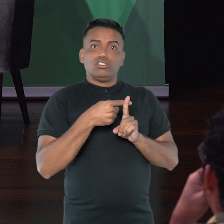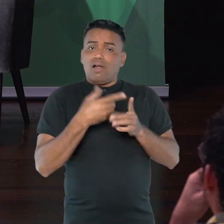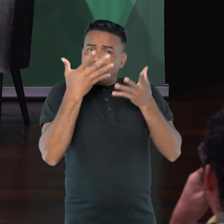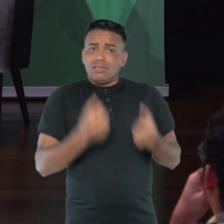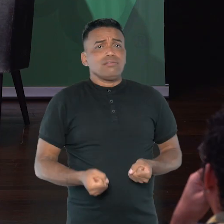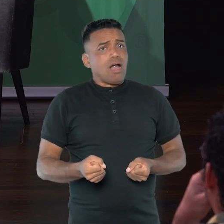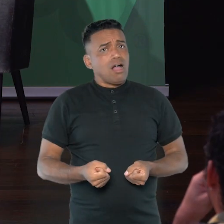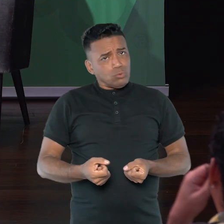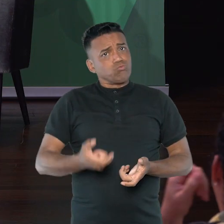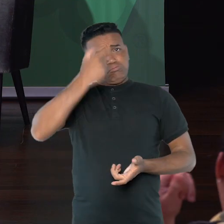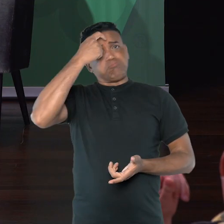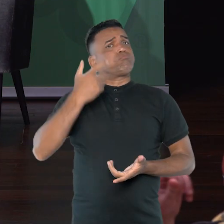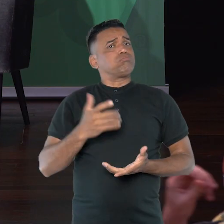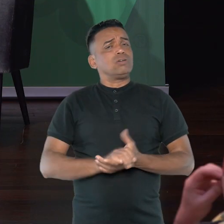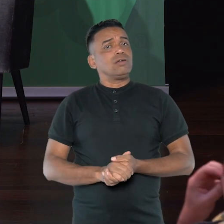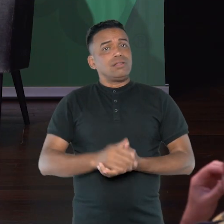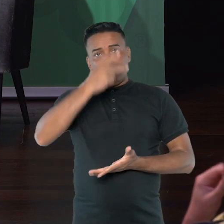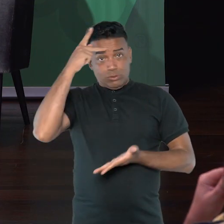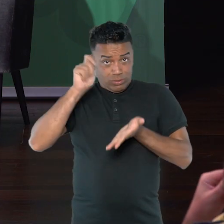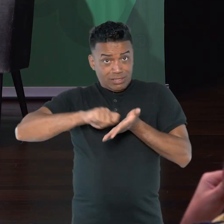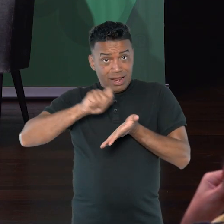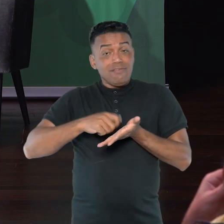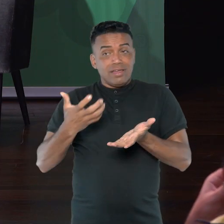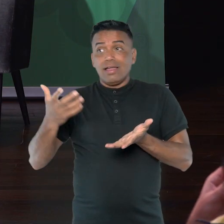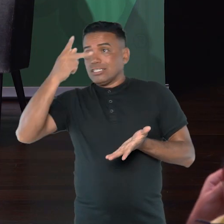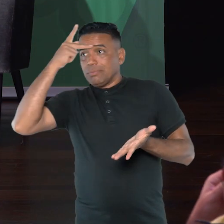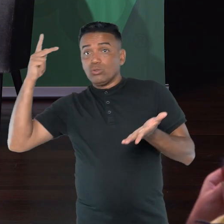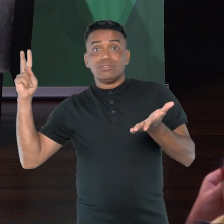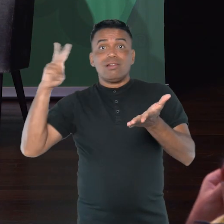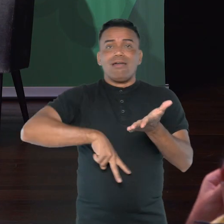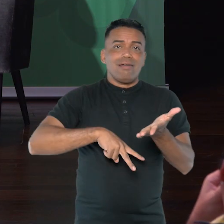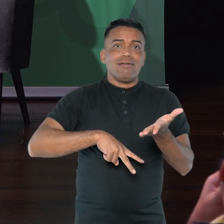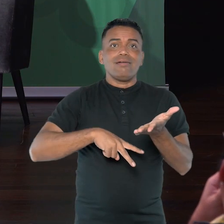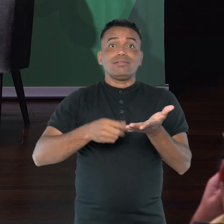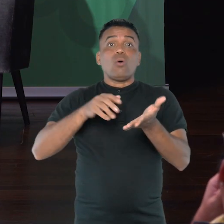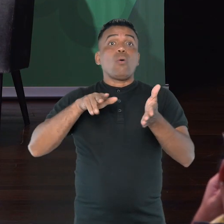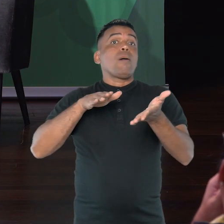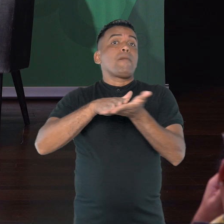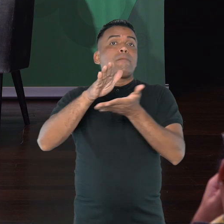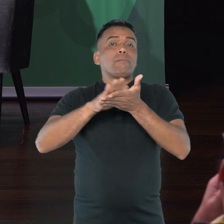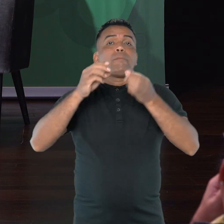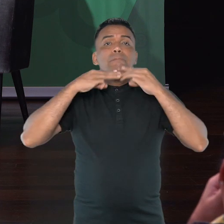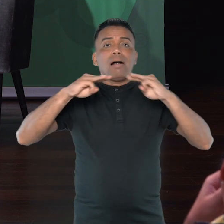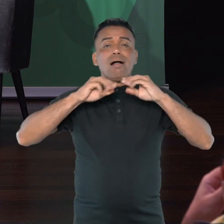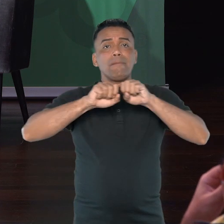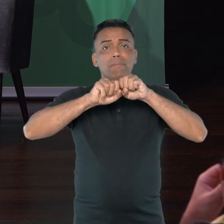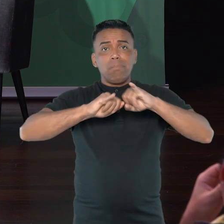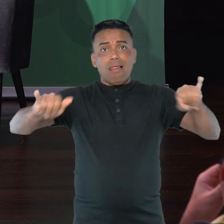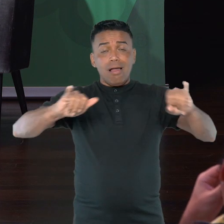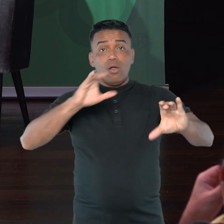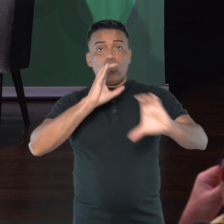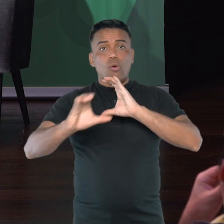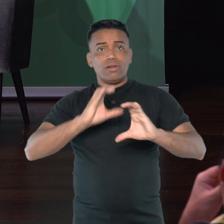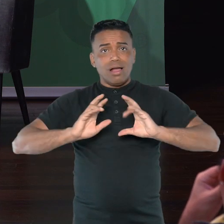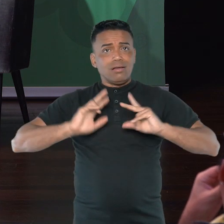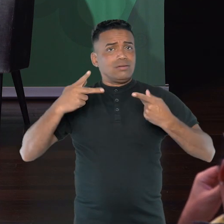conformada a razão. Quem escreve quer ser lido. Toda obra escrita destina-se à publicidade. Esse é o meio que dispõe o escritor para comunicar com os homens, com